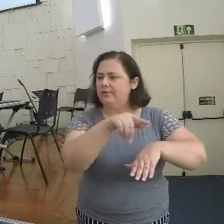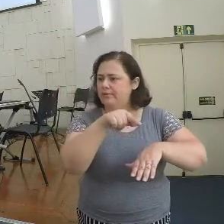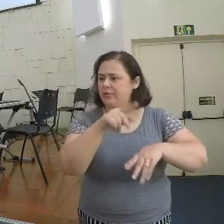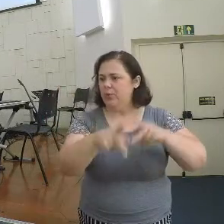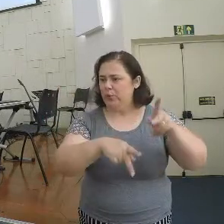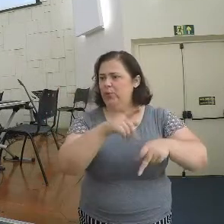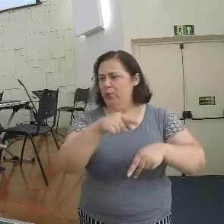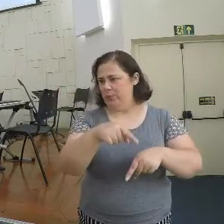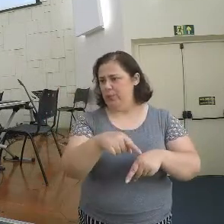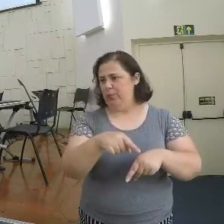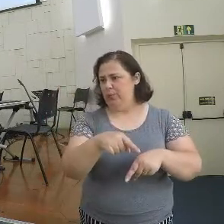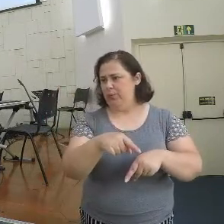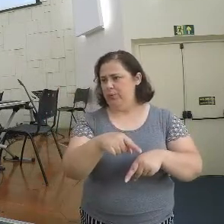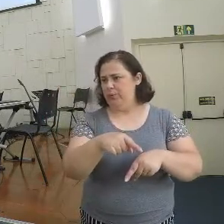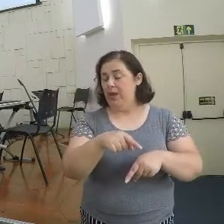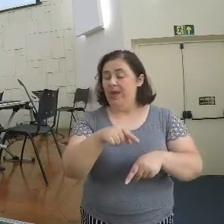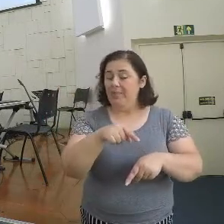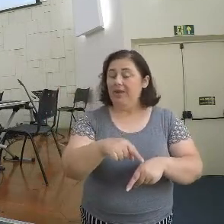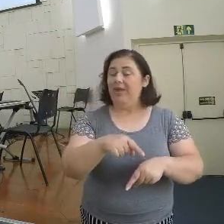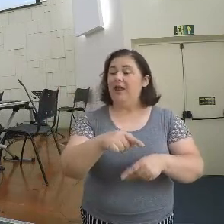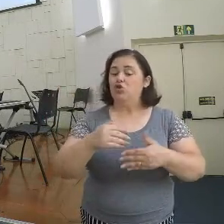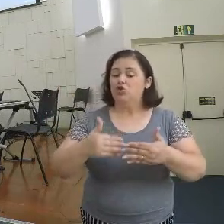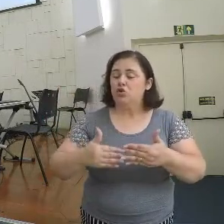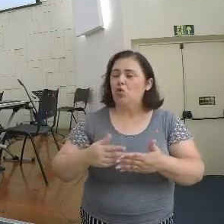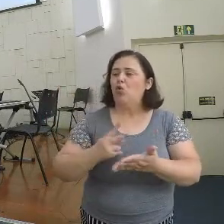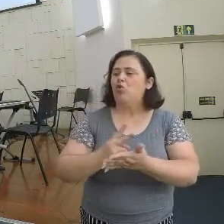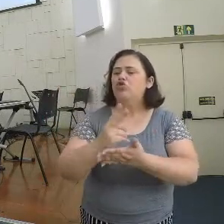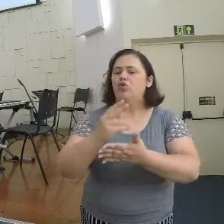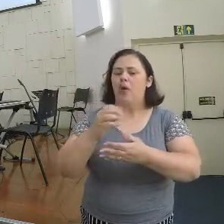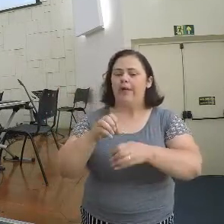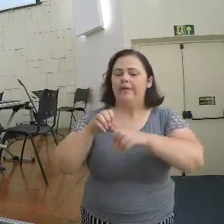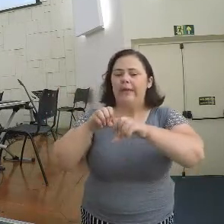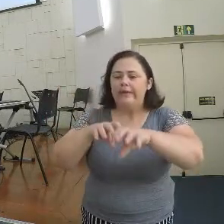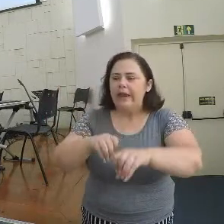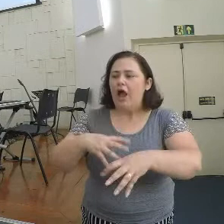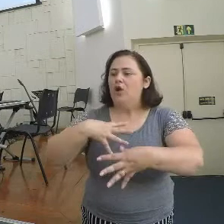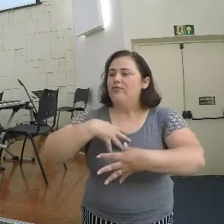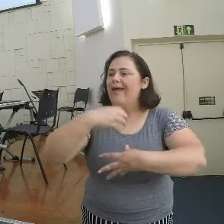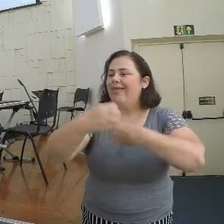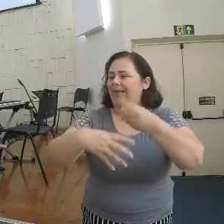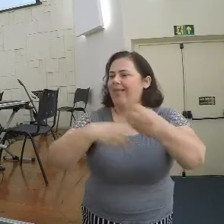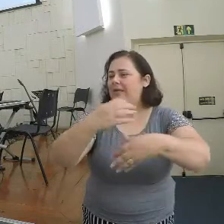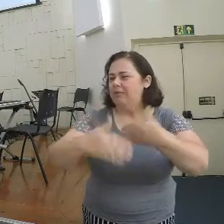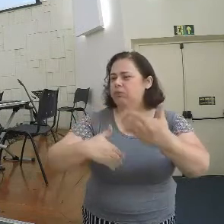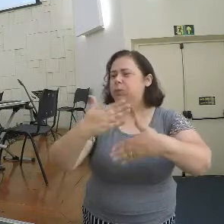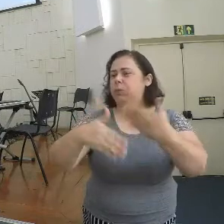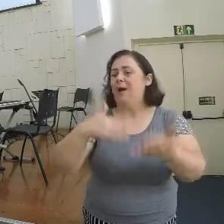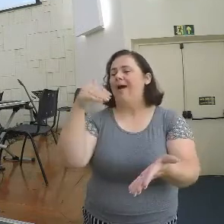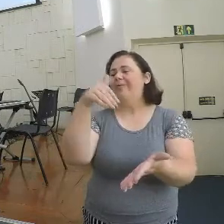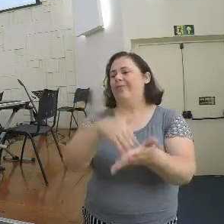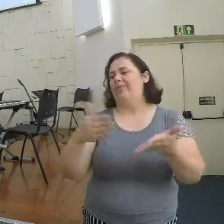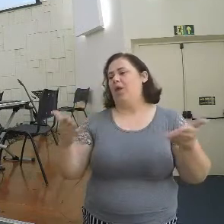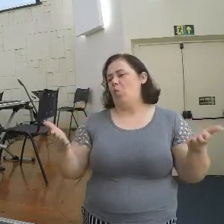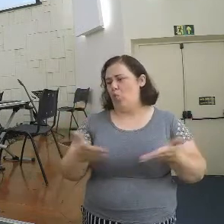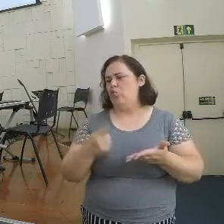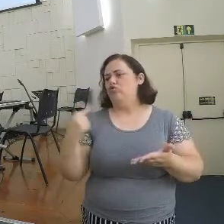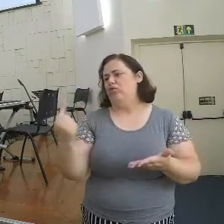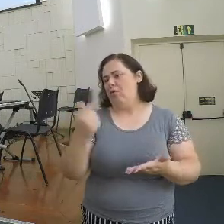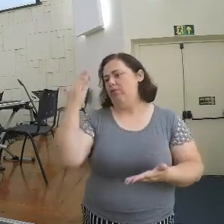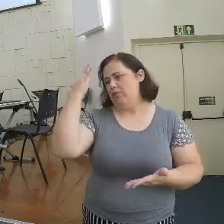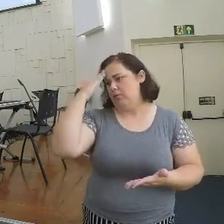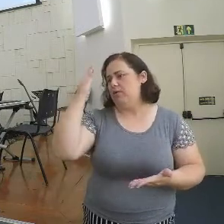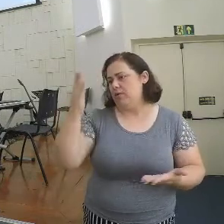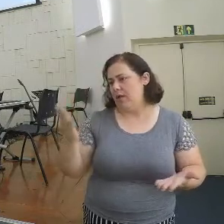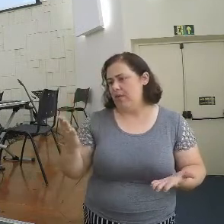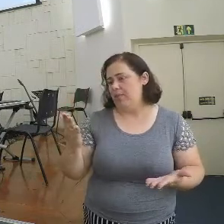norma, mas como conhecimento do plano de redenção de Deus ao longo das épocas. Mas os aspectos, volto a dizer,